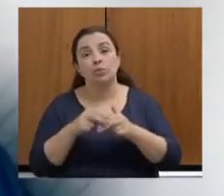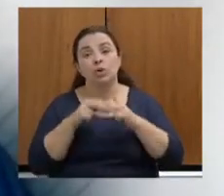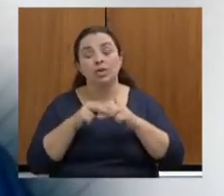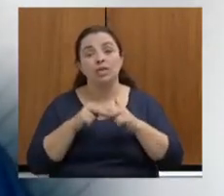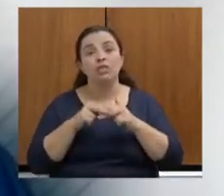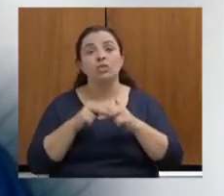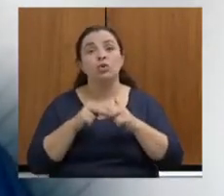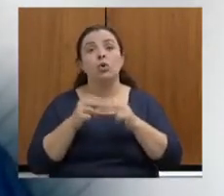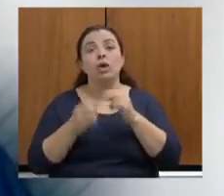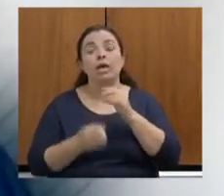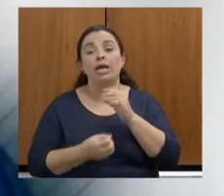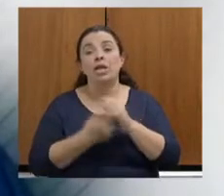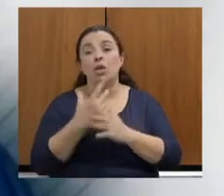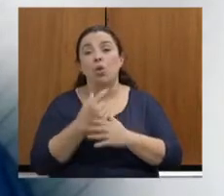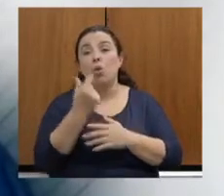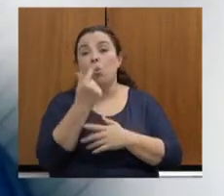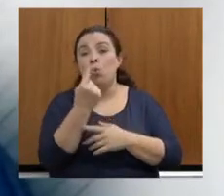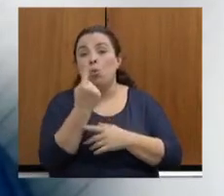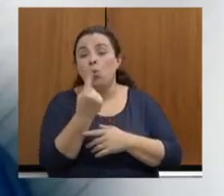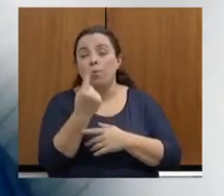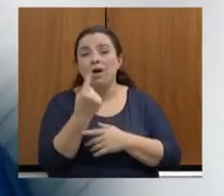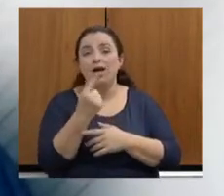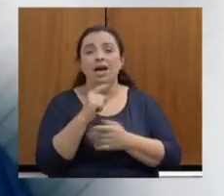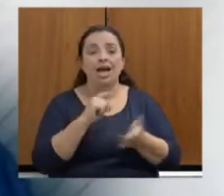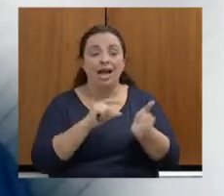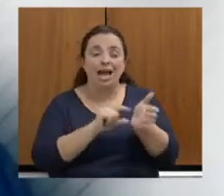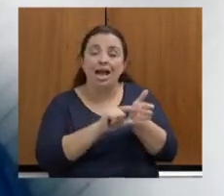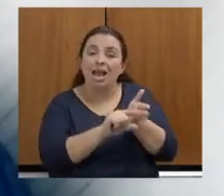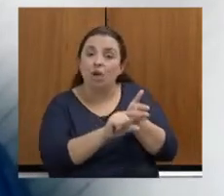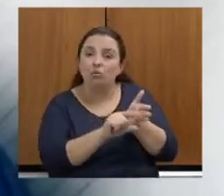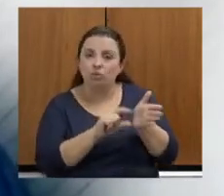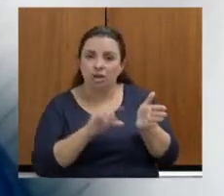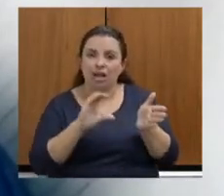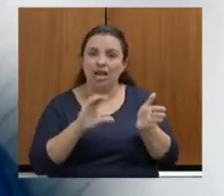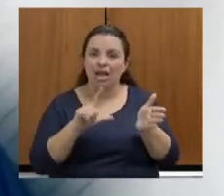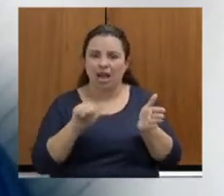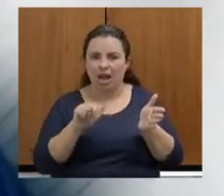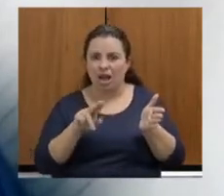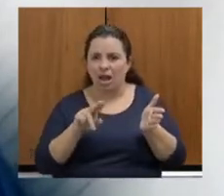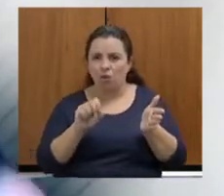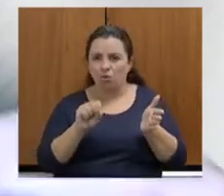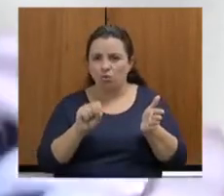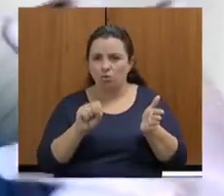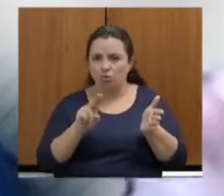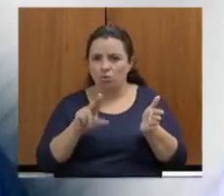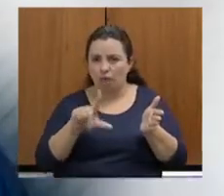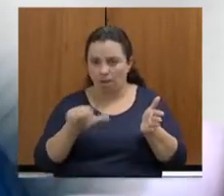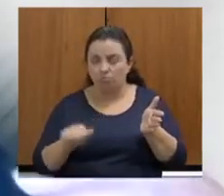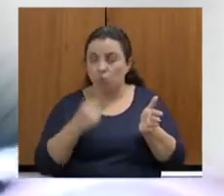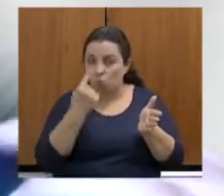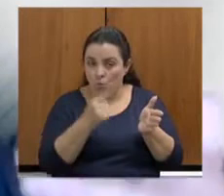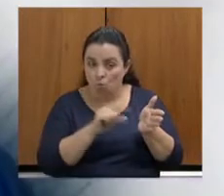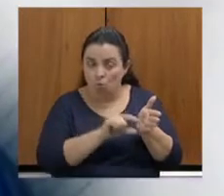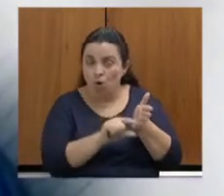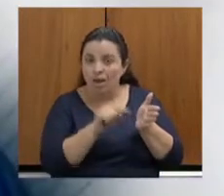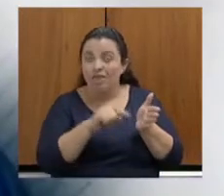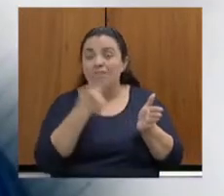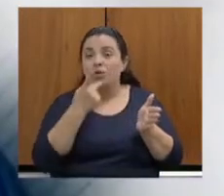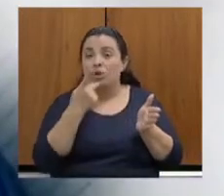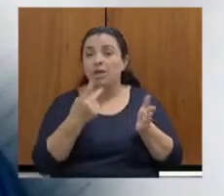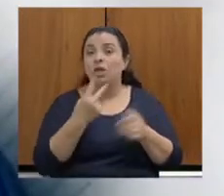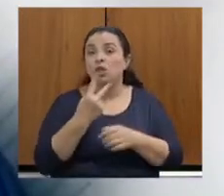cláusula ao final do táxigov uma cláusula que previa que em dois anos a partir